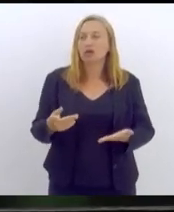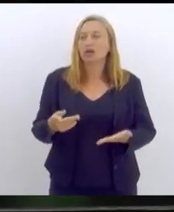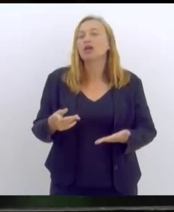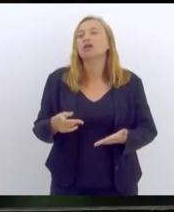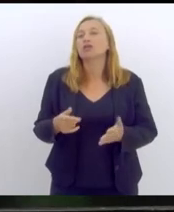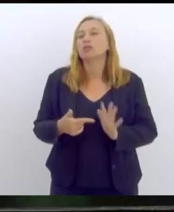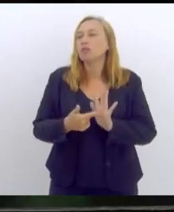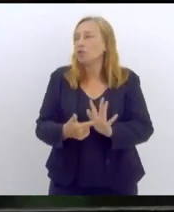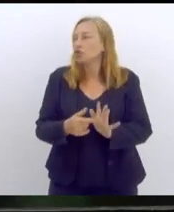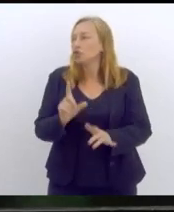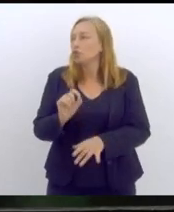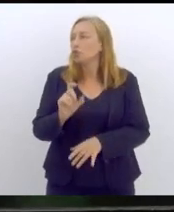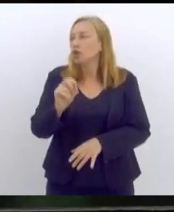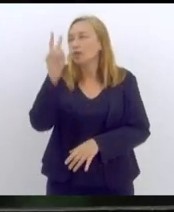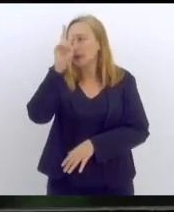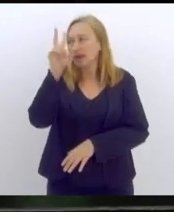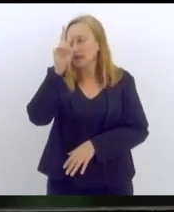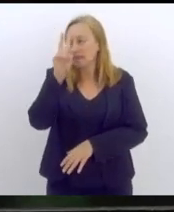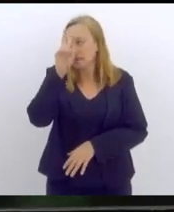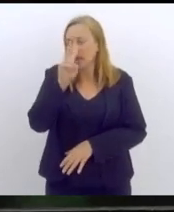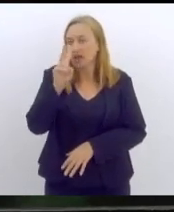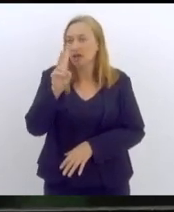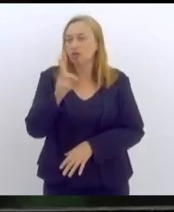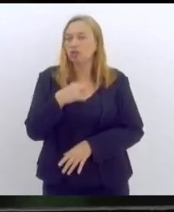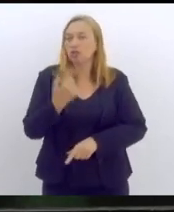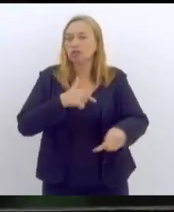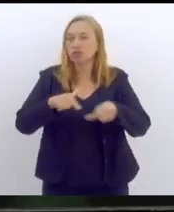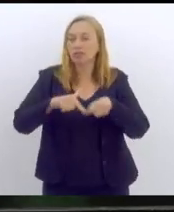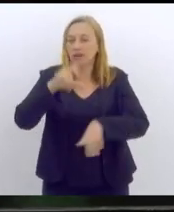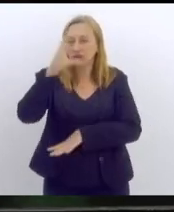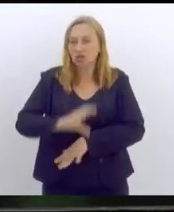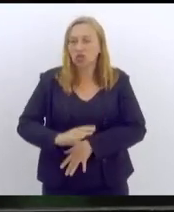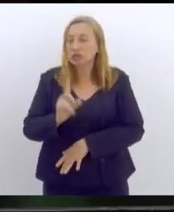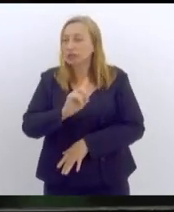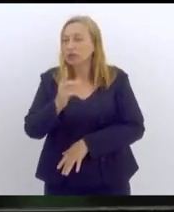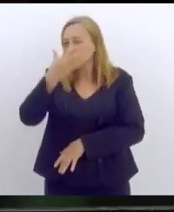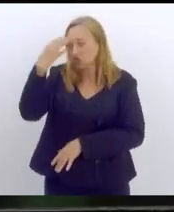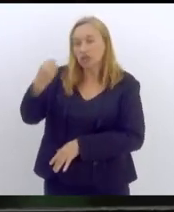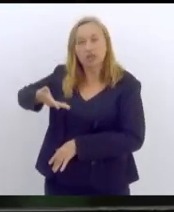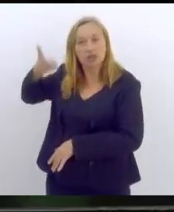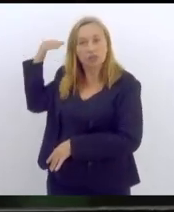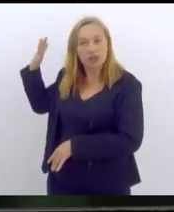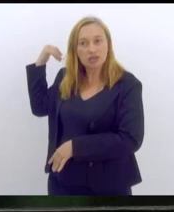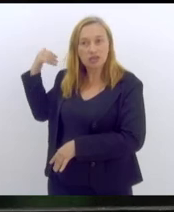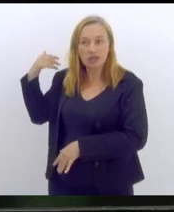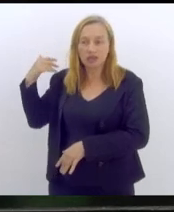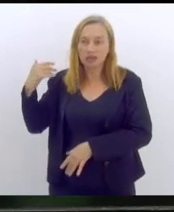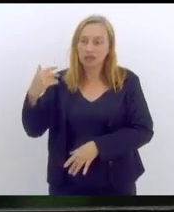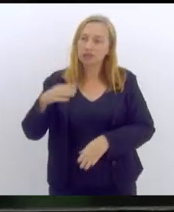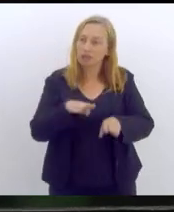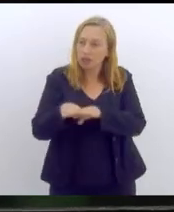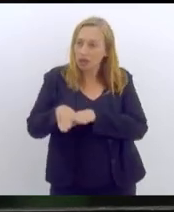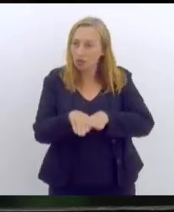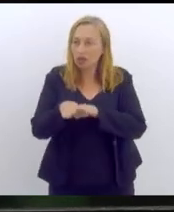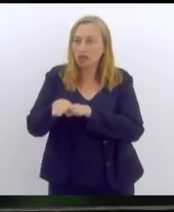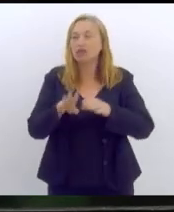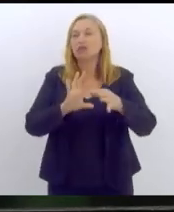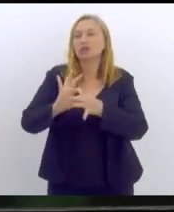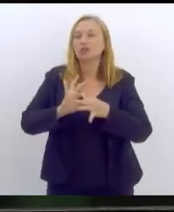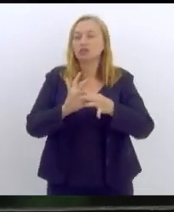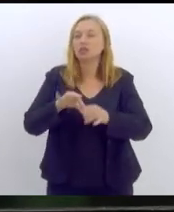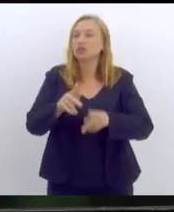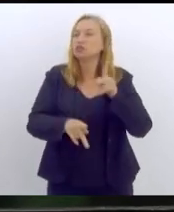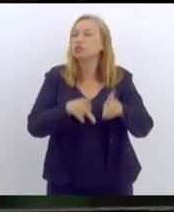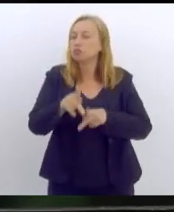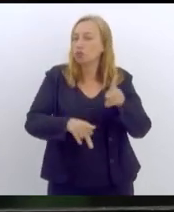para relembrar nosso dever com cidadãos de não esquecer o passado, de promover a igualdade e união de um